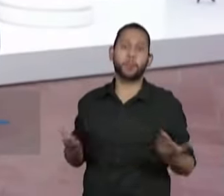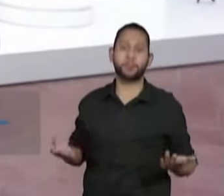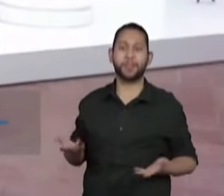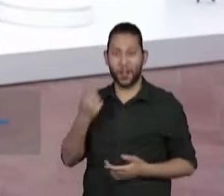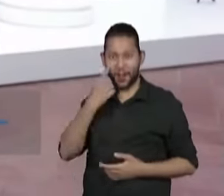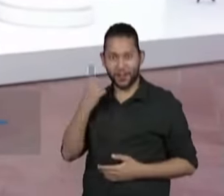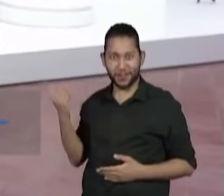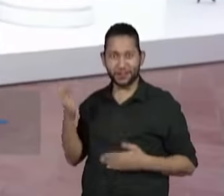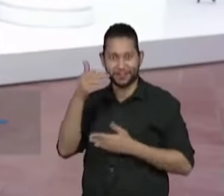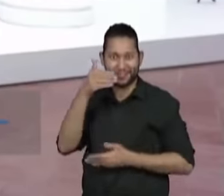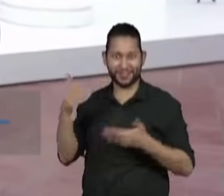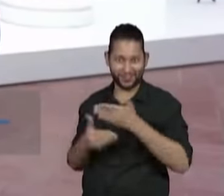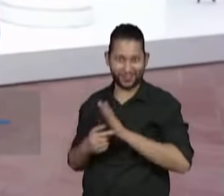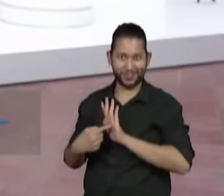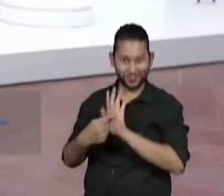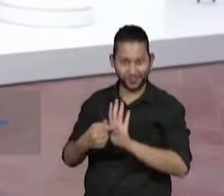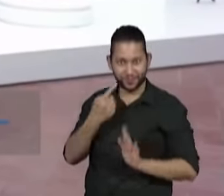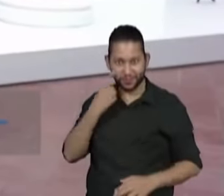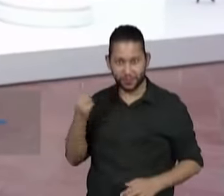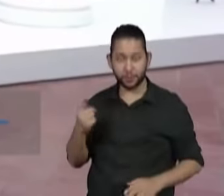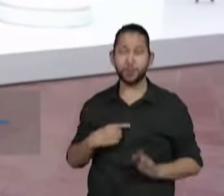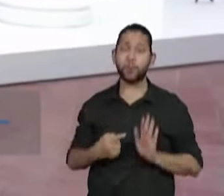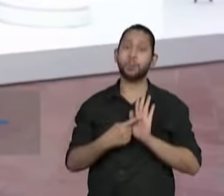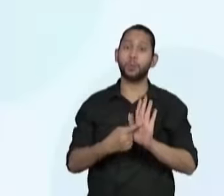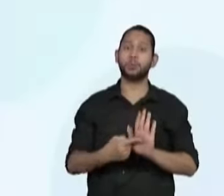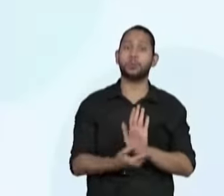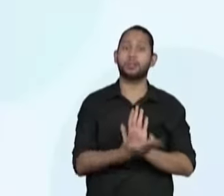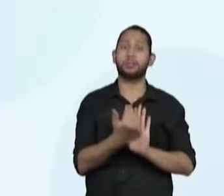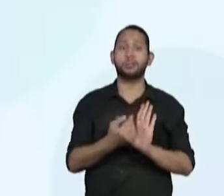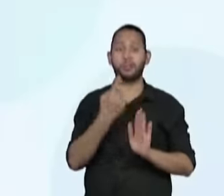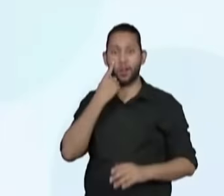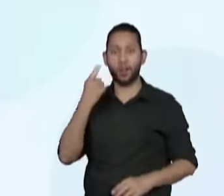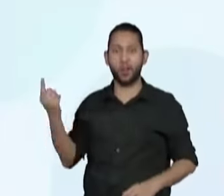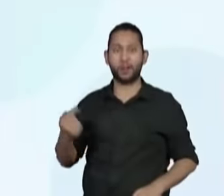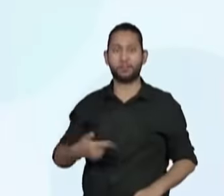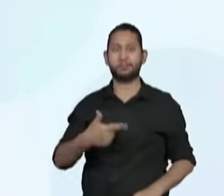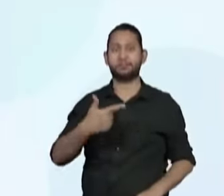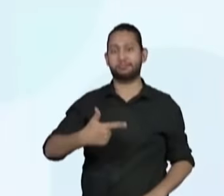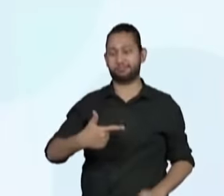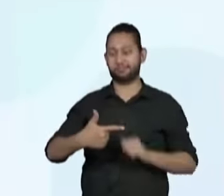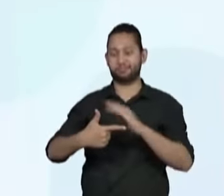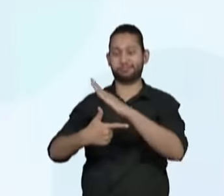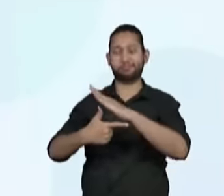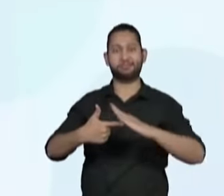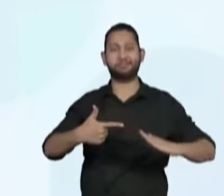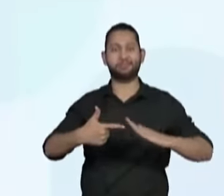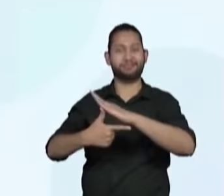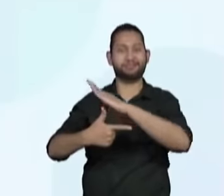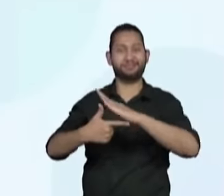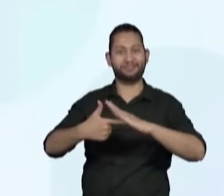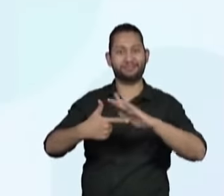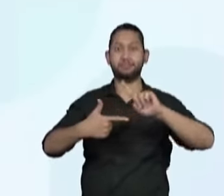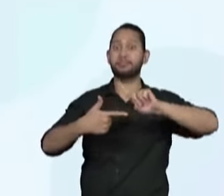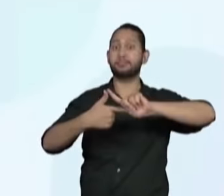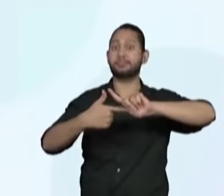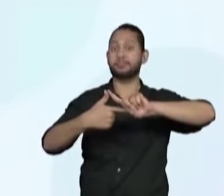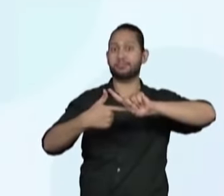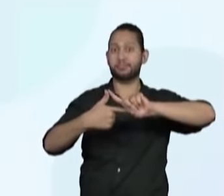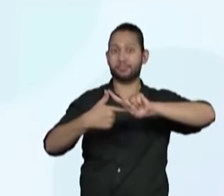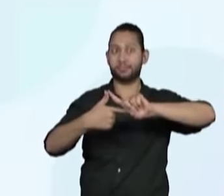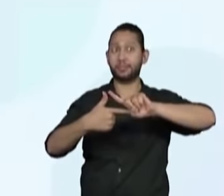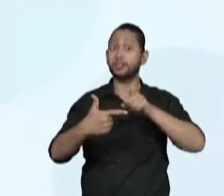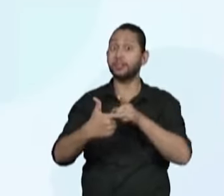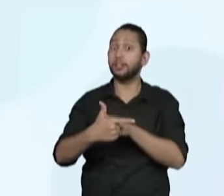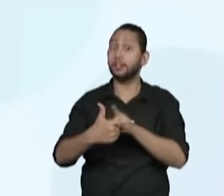que vocês estão vendo, tem desenhado um triângulo retângulo. Observe que tem o símbolo do ângulo reto e nós